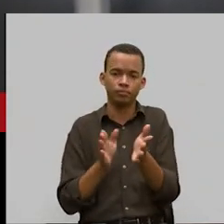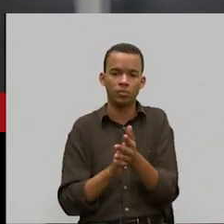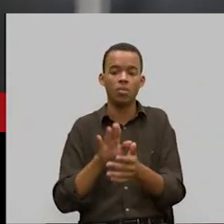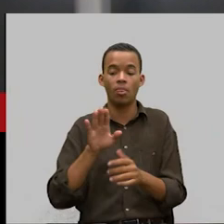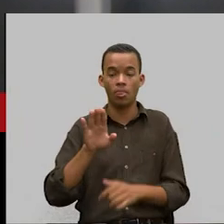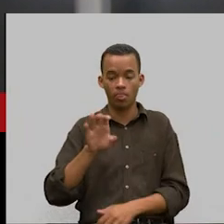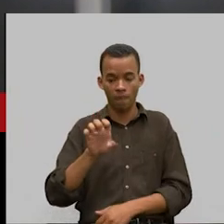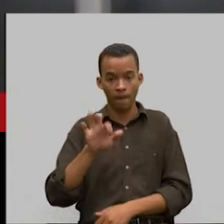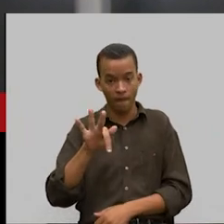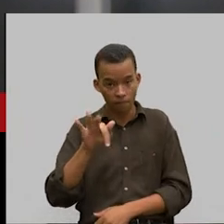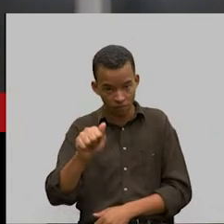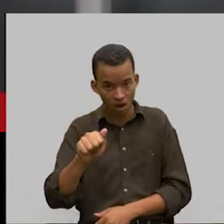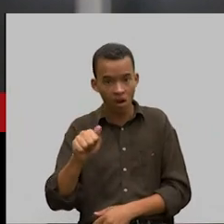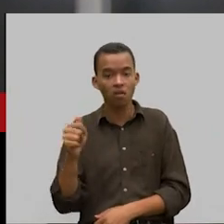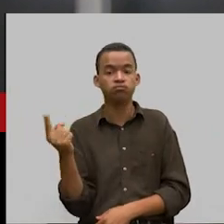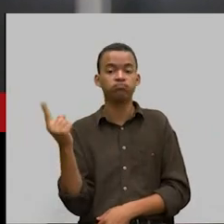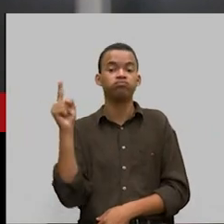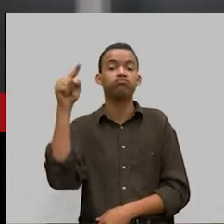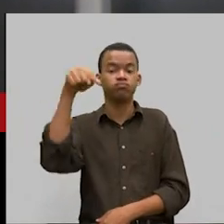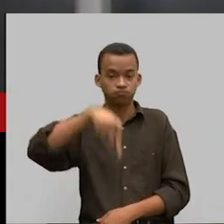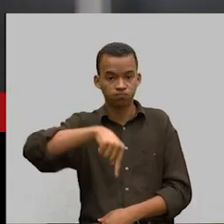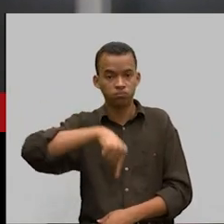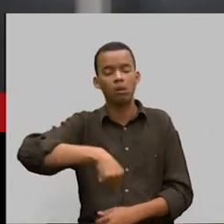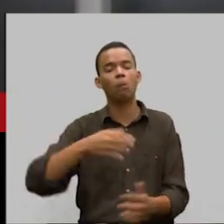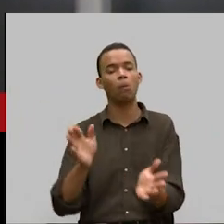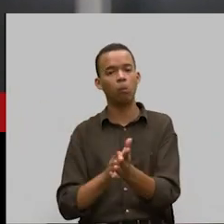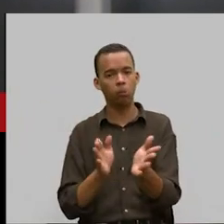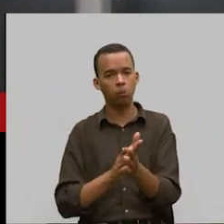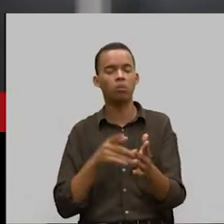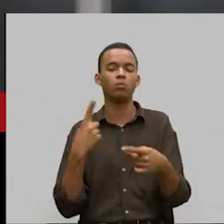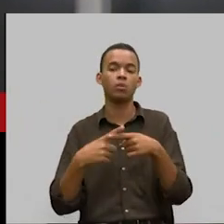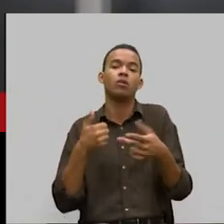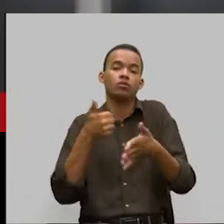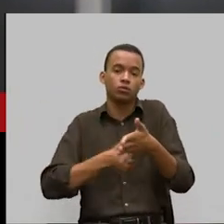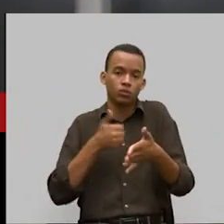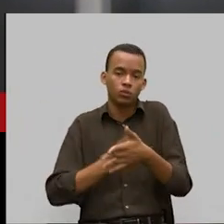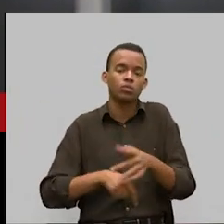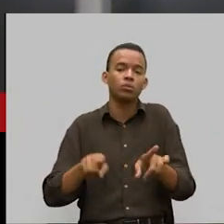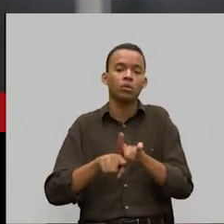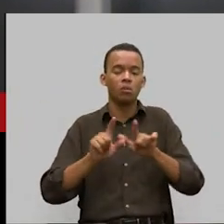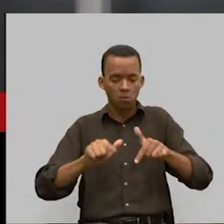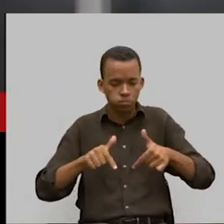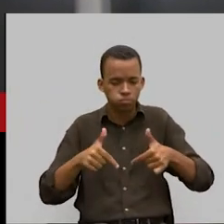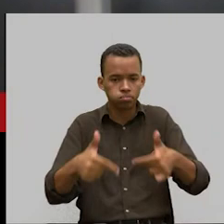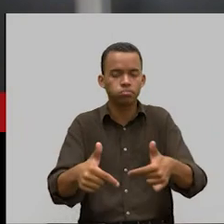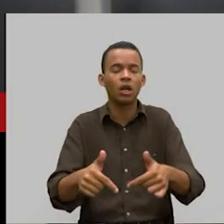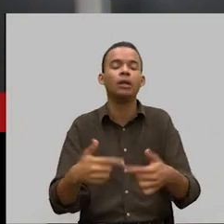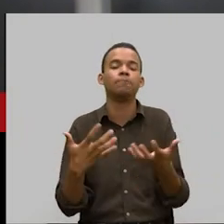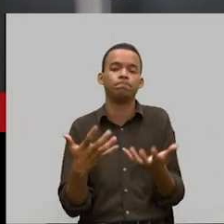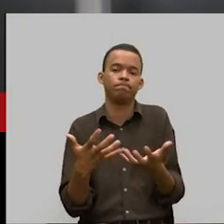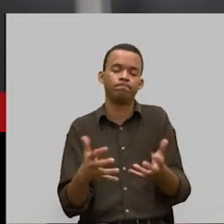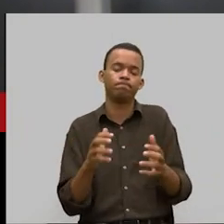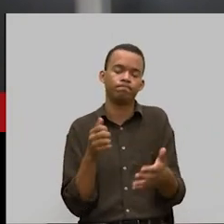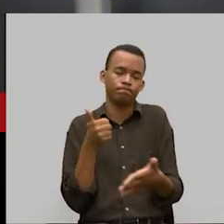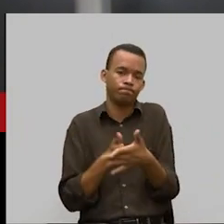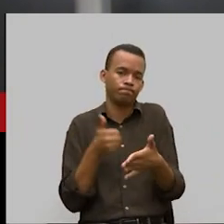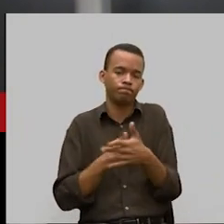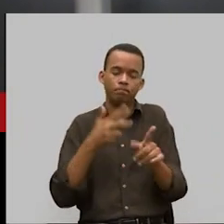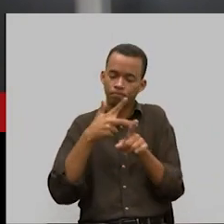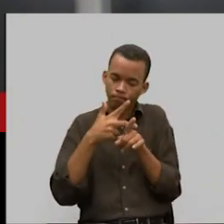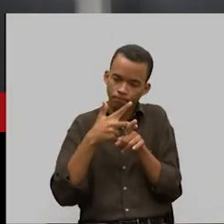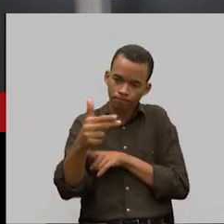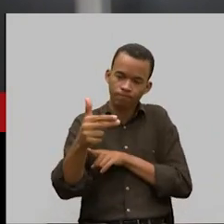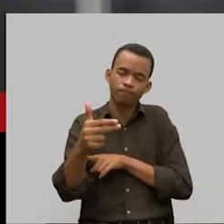para essa luta para essa dedicação e com certeza nós eh temos que vencer mais essa batalha